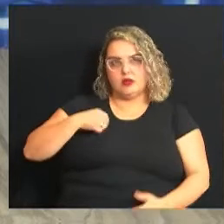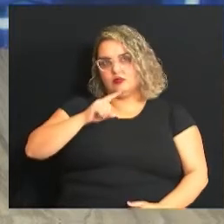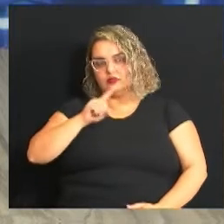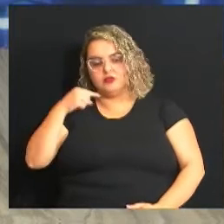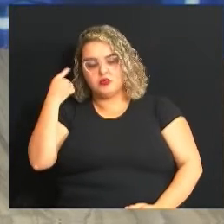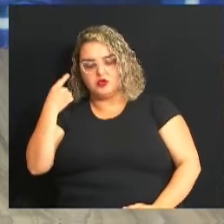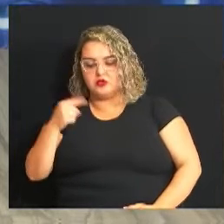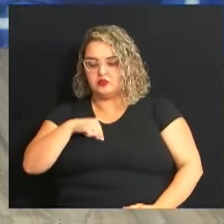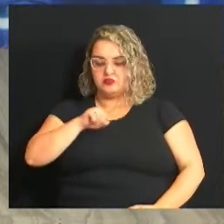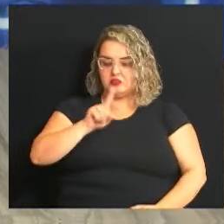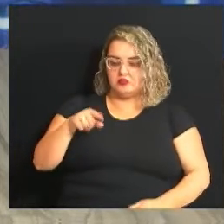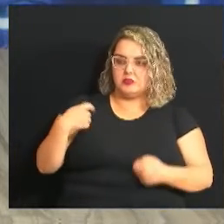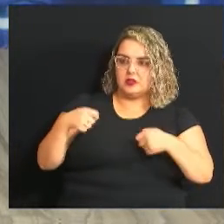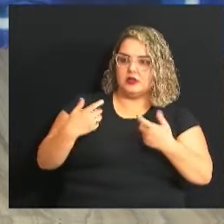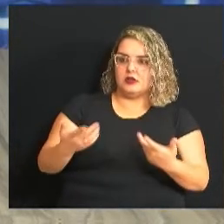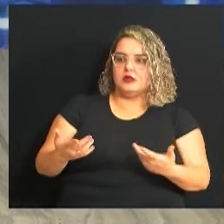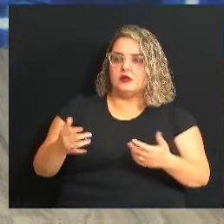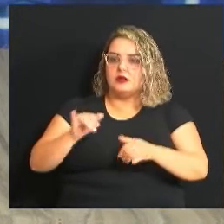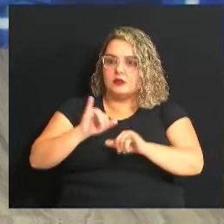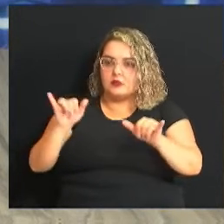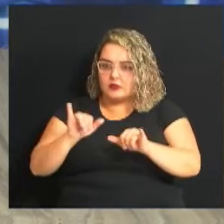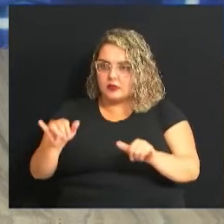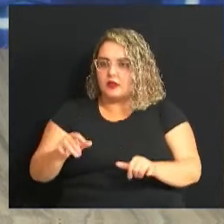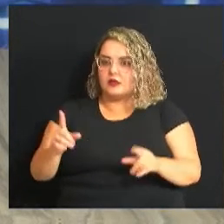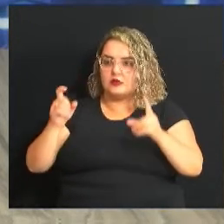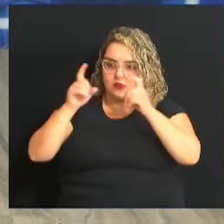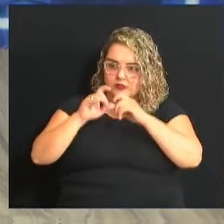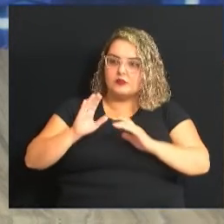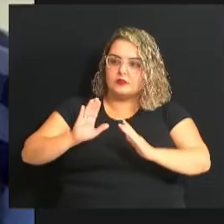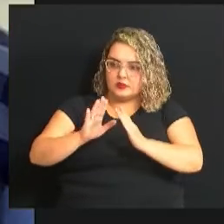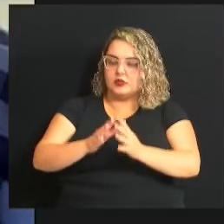disso? Popularizar é um desafio que vocês encaram?